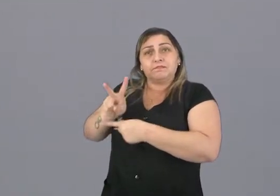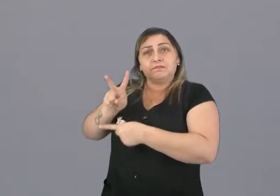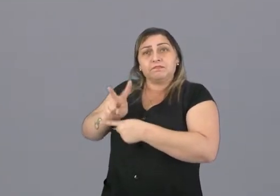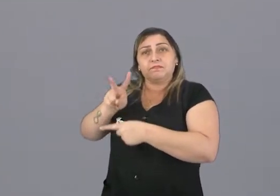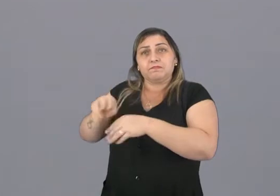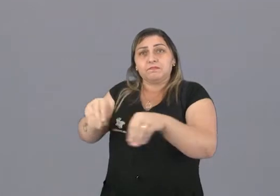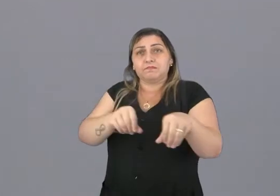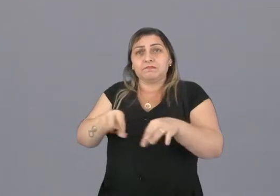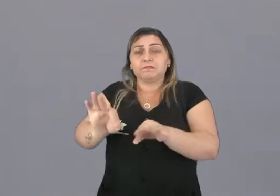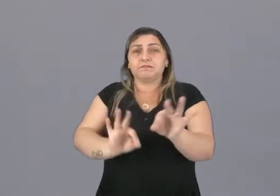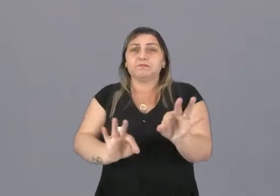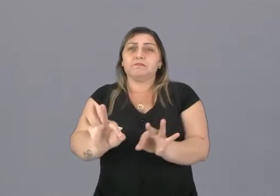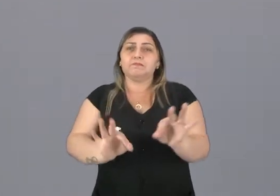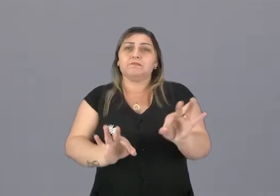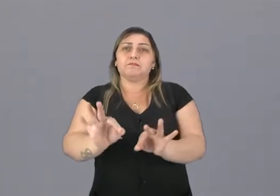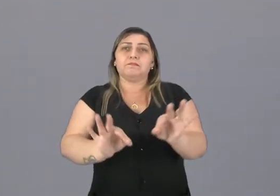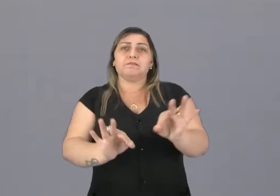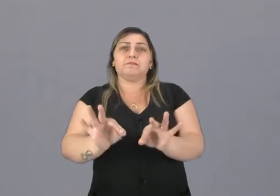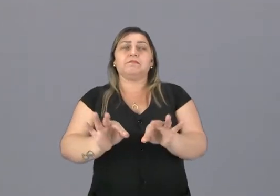terra é preparada,